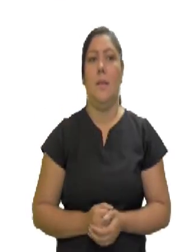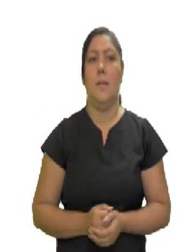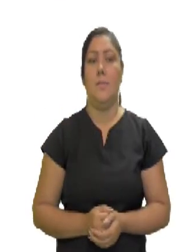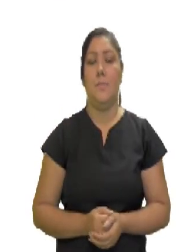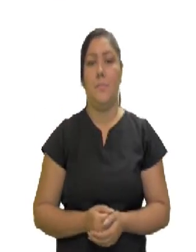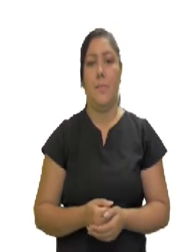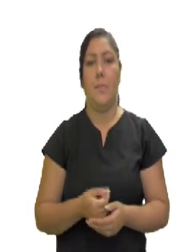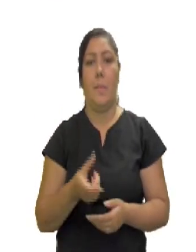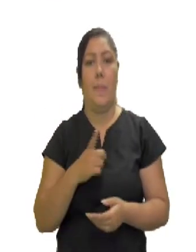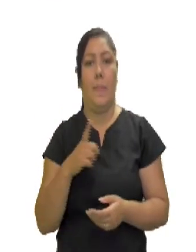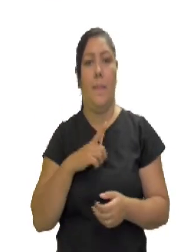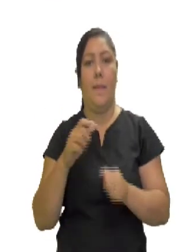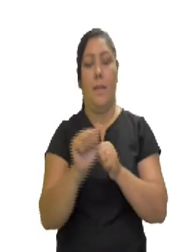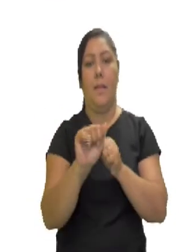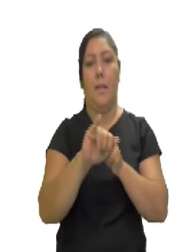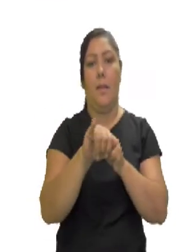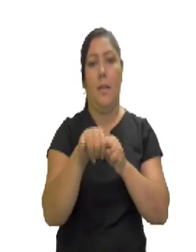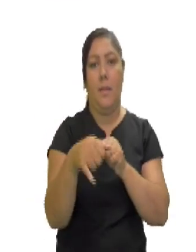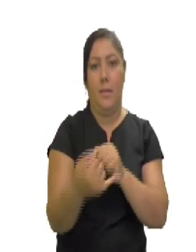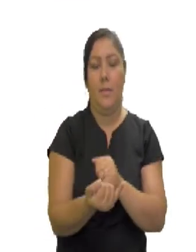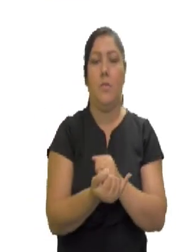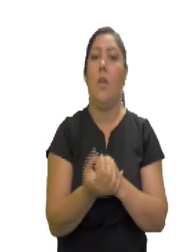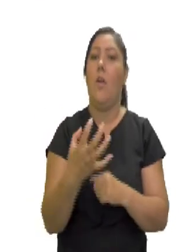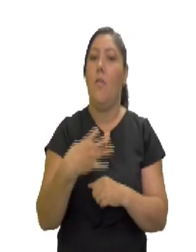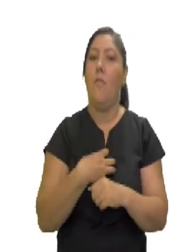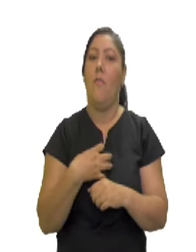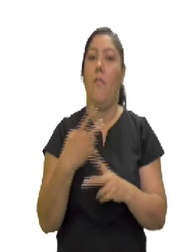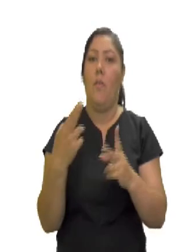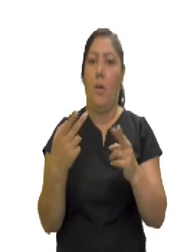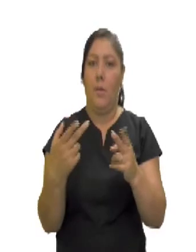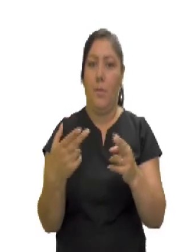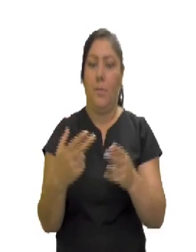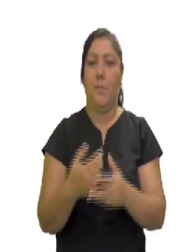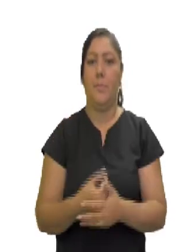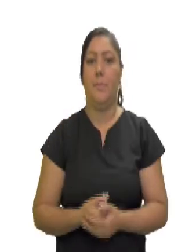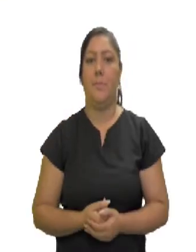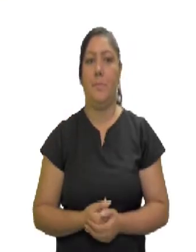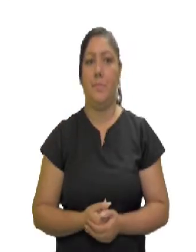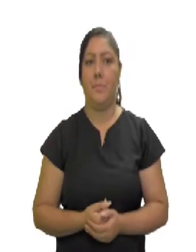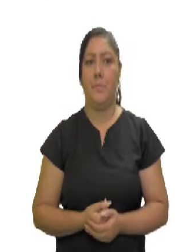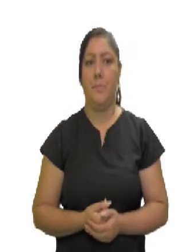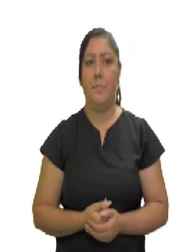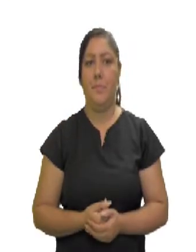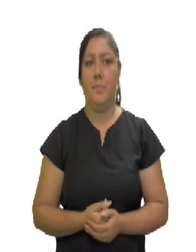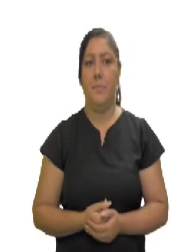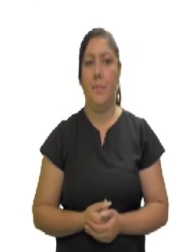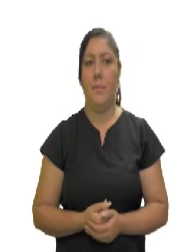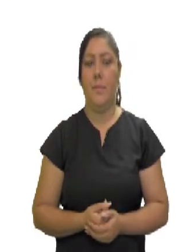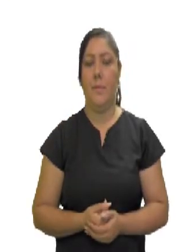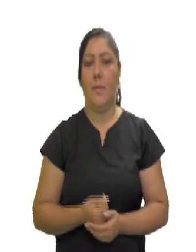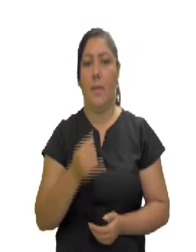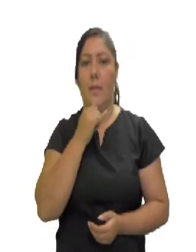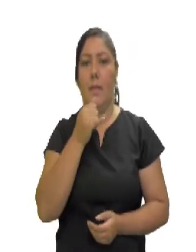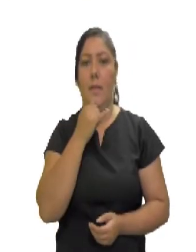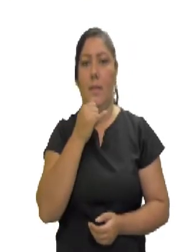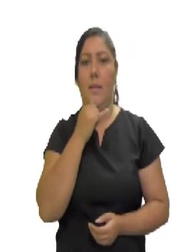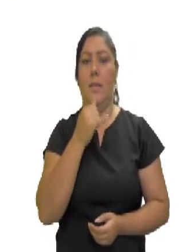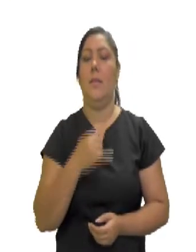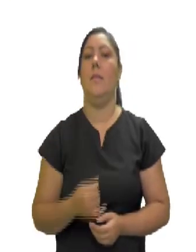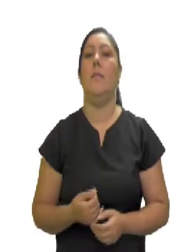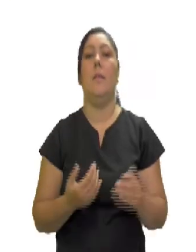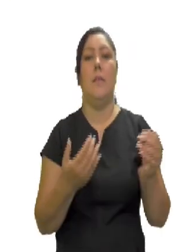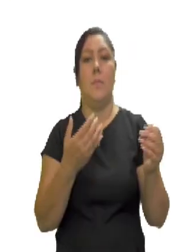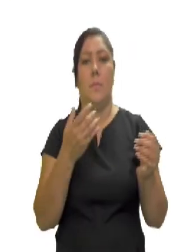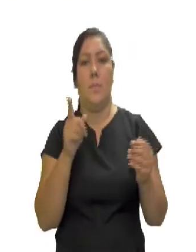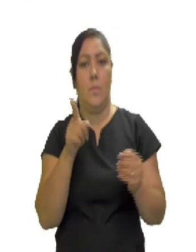são aqueles que apresentam uma mesma forma para os dois gêneros. Exemplo, o rapaz é